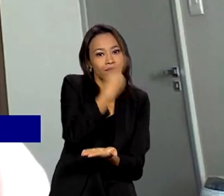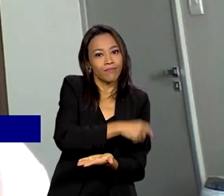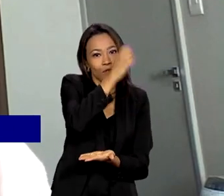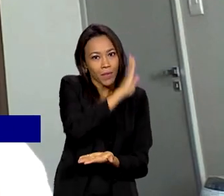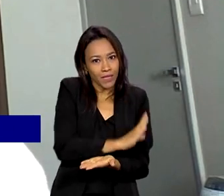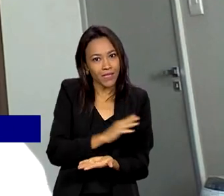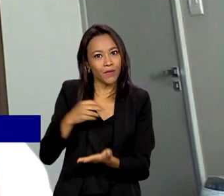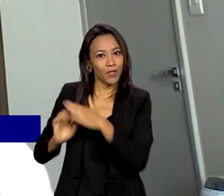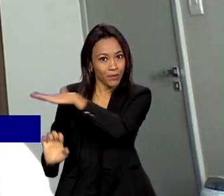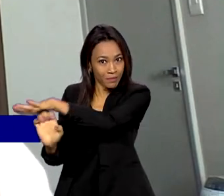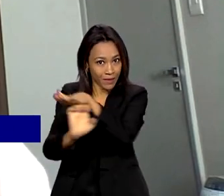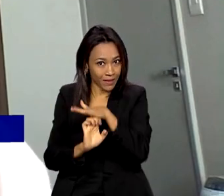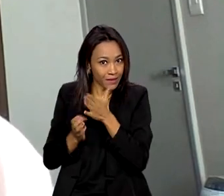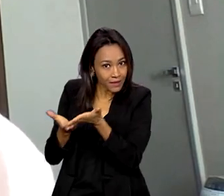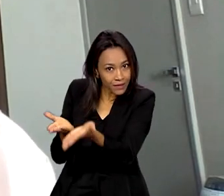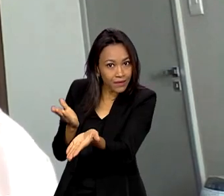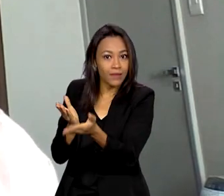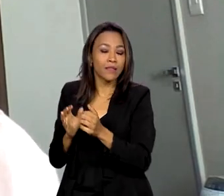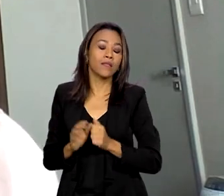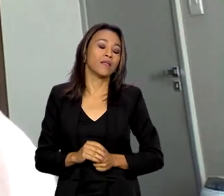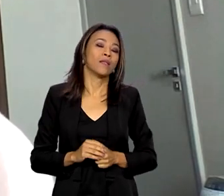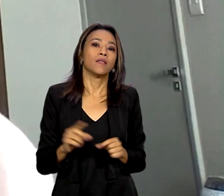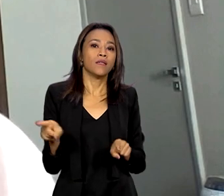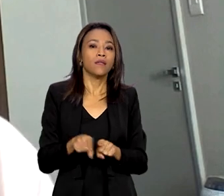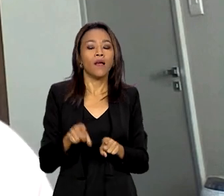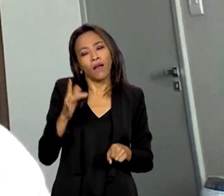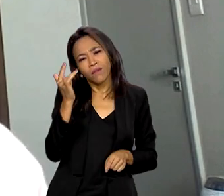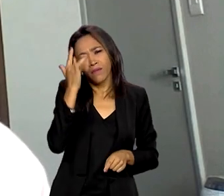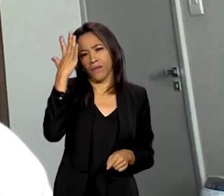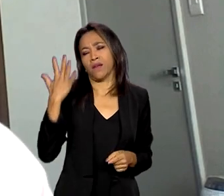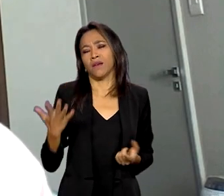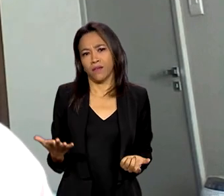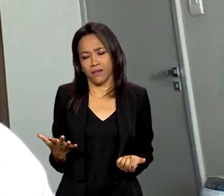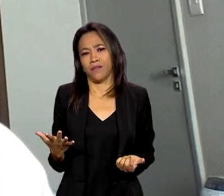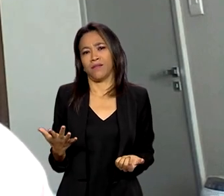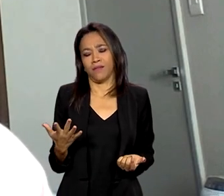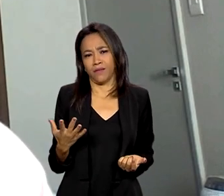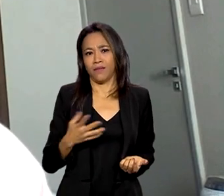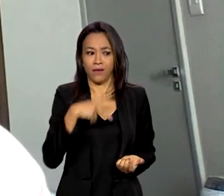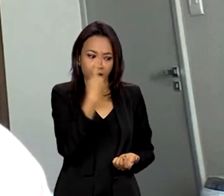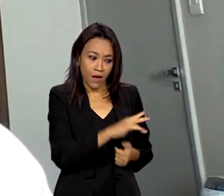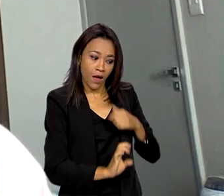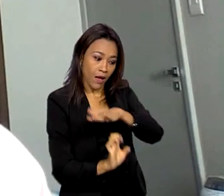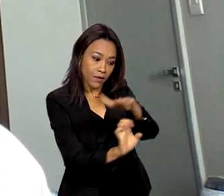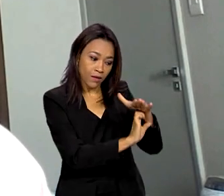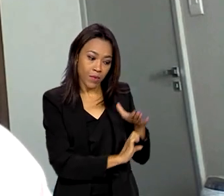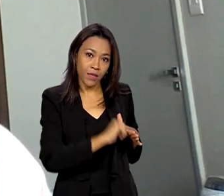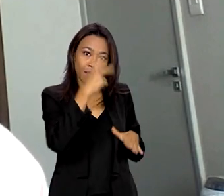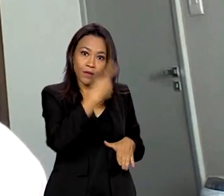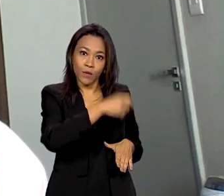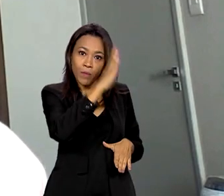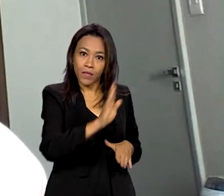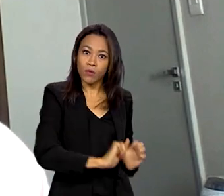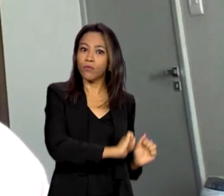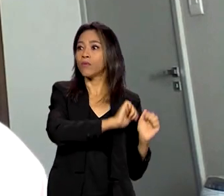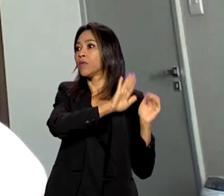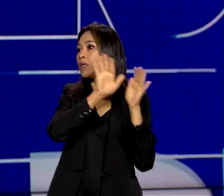no Brasil, né? E também, às vezes, muito mais fácil também empresas brasileiras irem para Portugal.